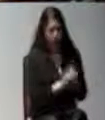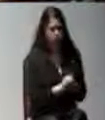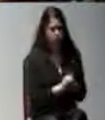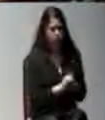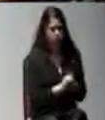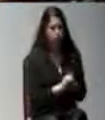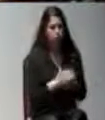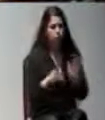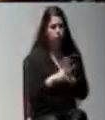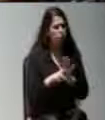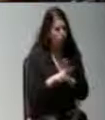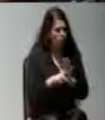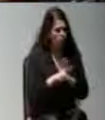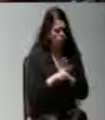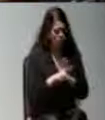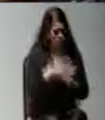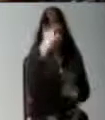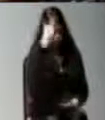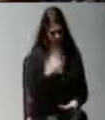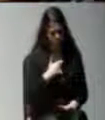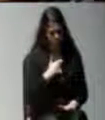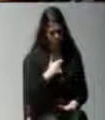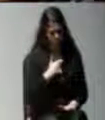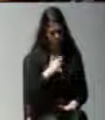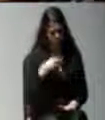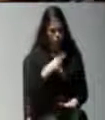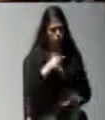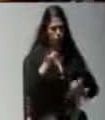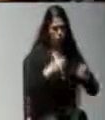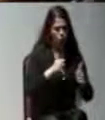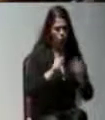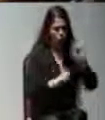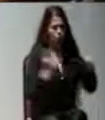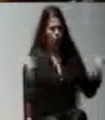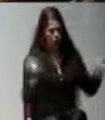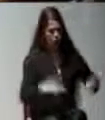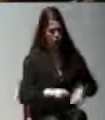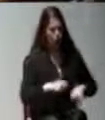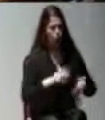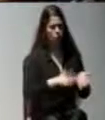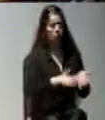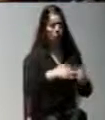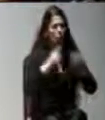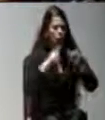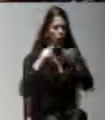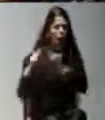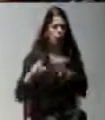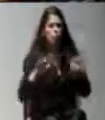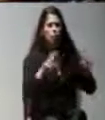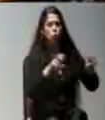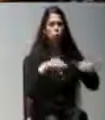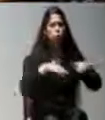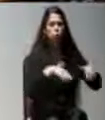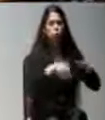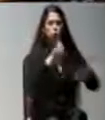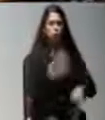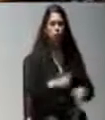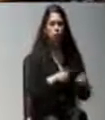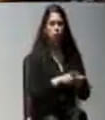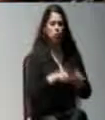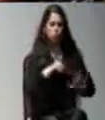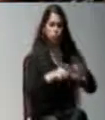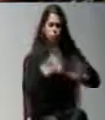são em um sentido nós próprios, qualificados para direitos e autonomia deles.